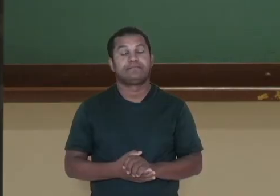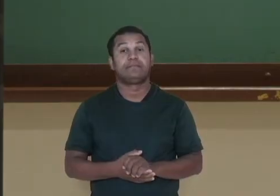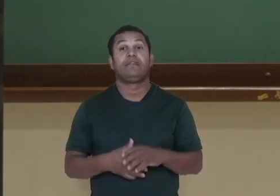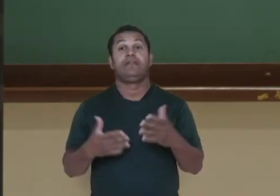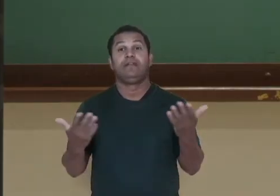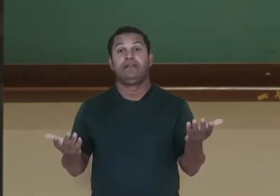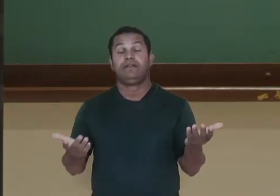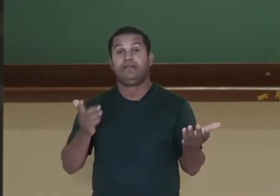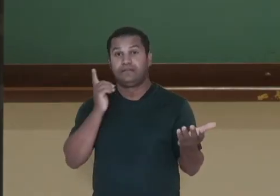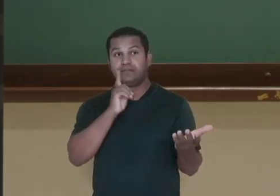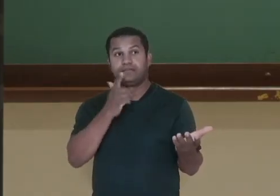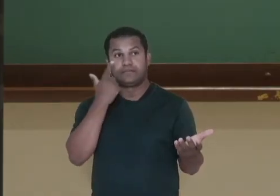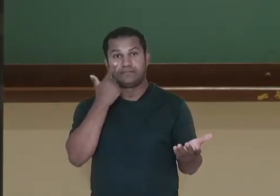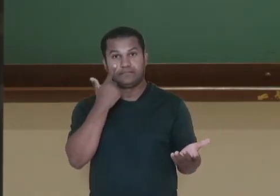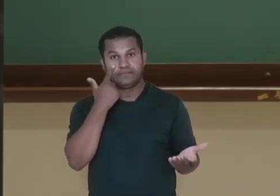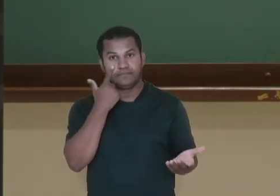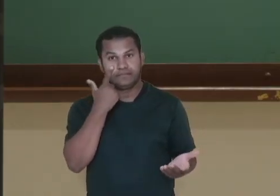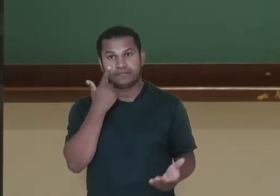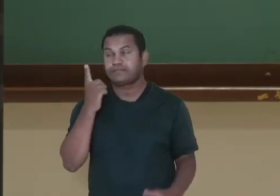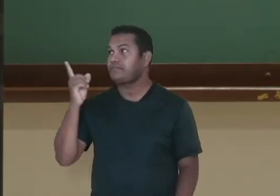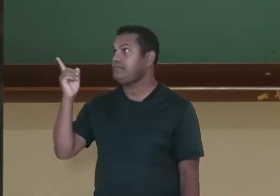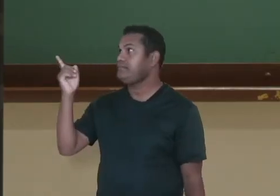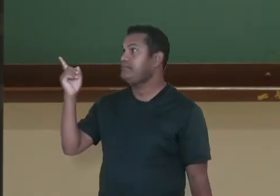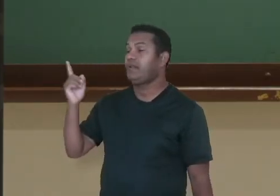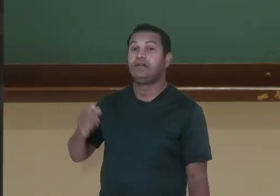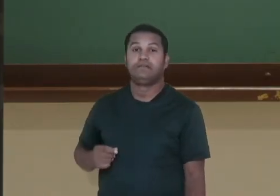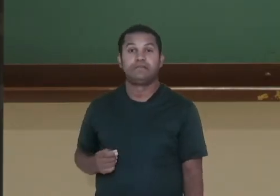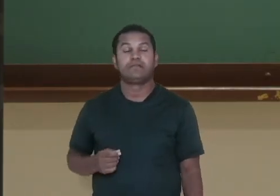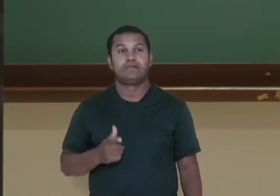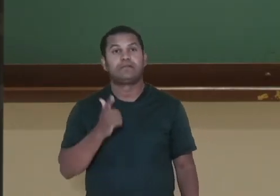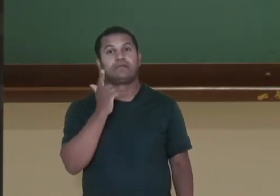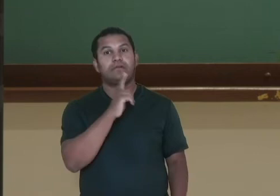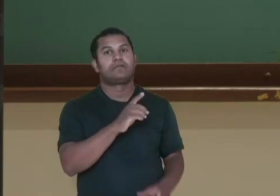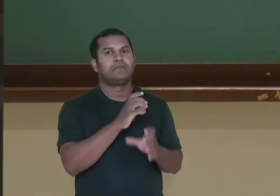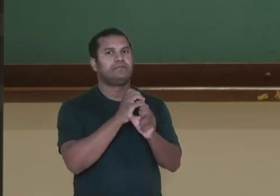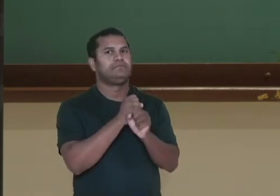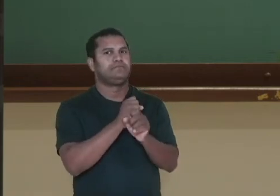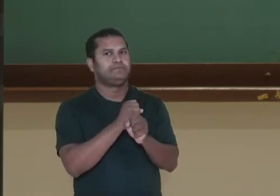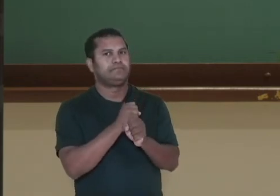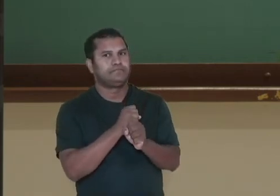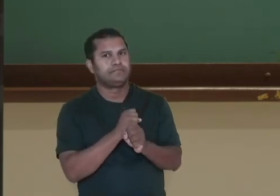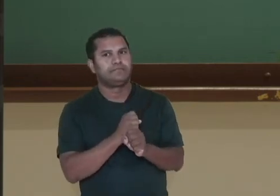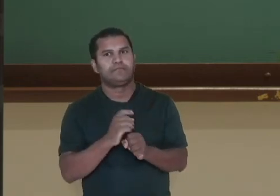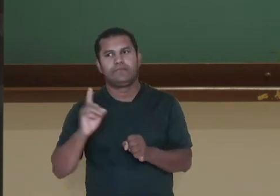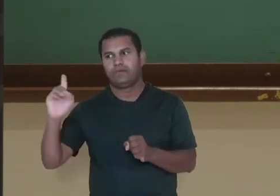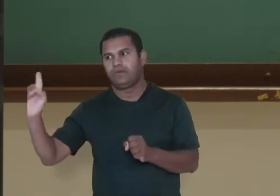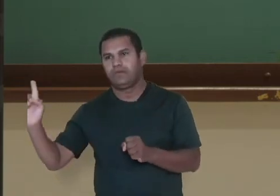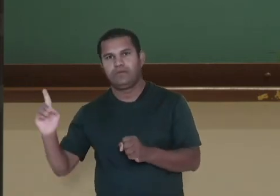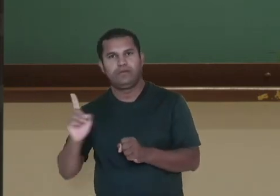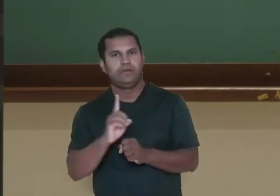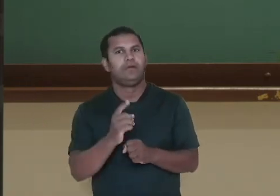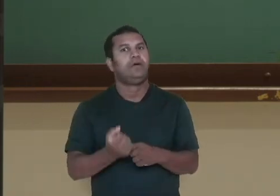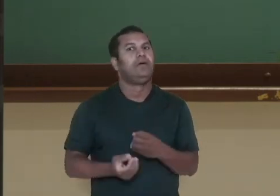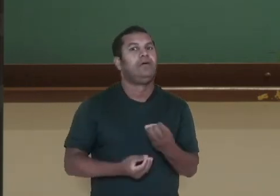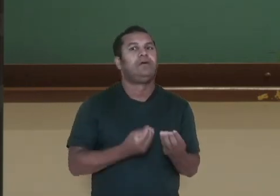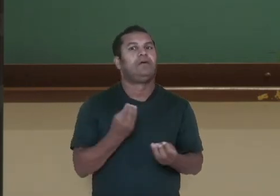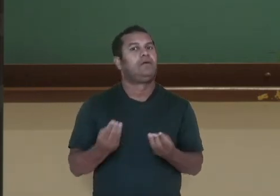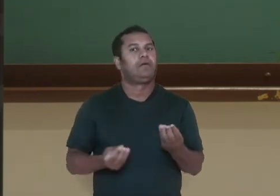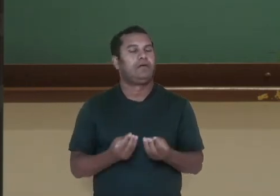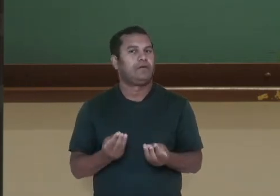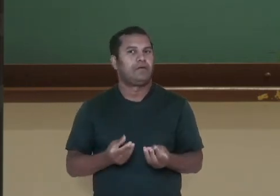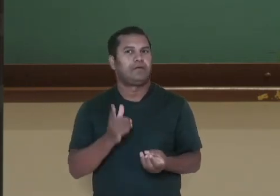E aí, meus queridos, conseguiram formular um pouquinho sobre essa questão do Cully? Né? Qual